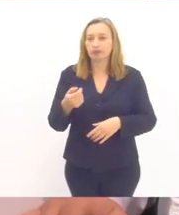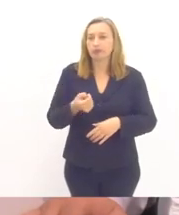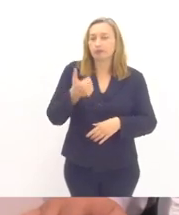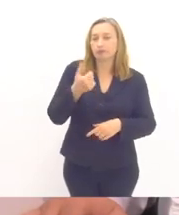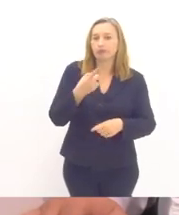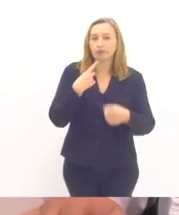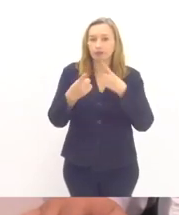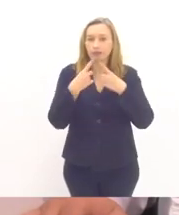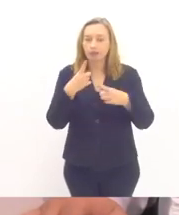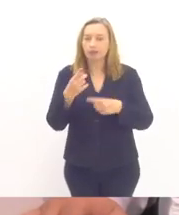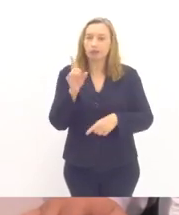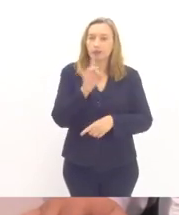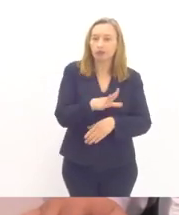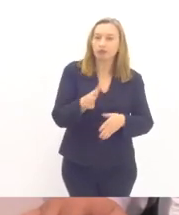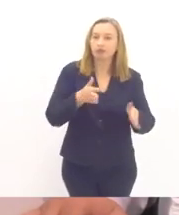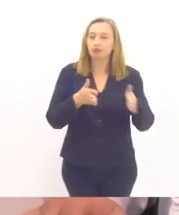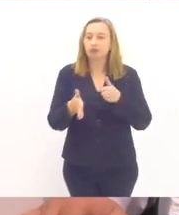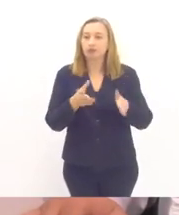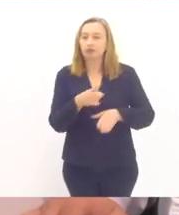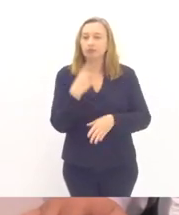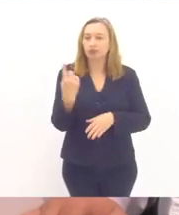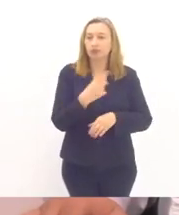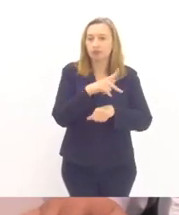né, no último período no nosso país.